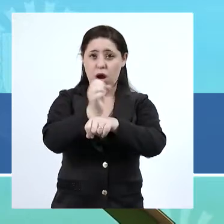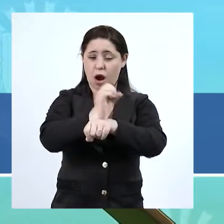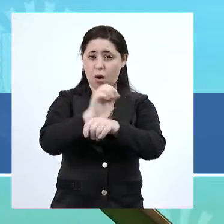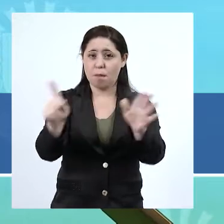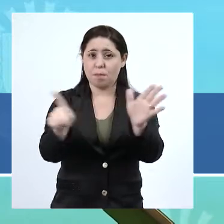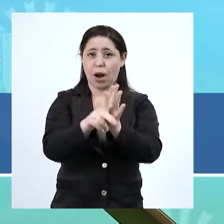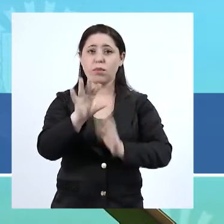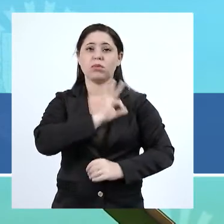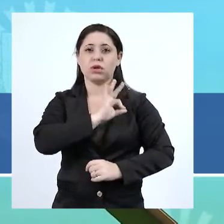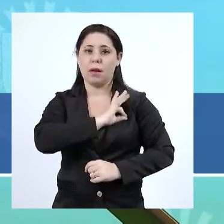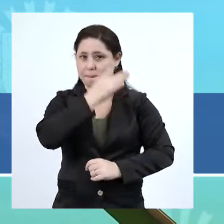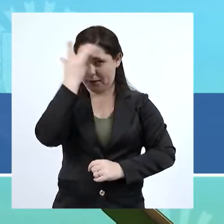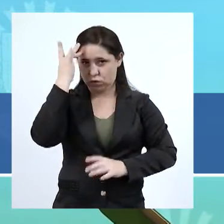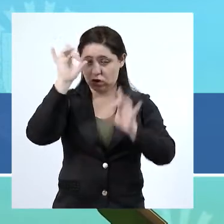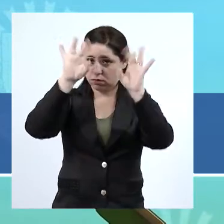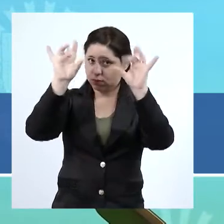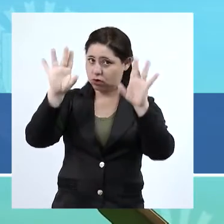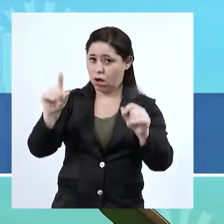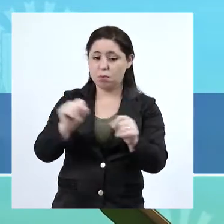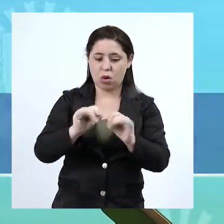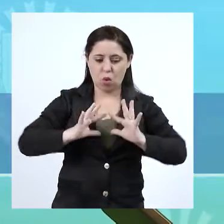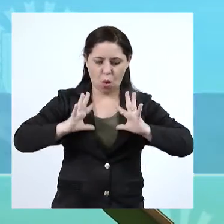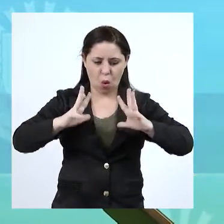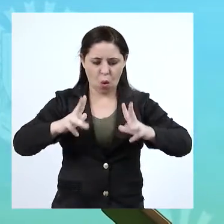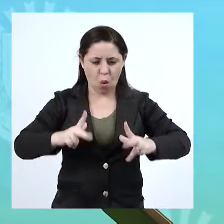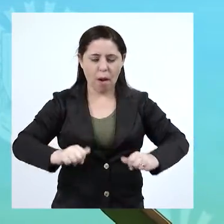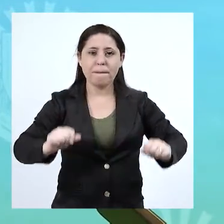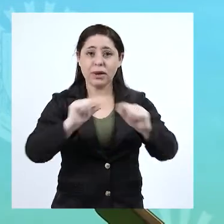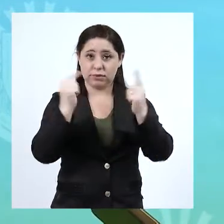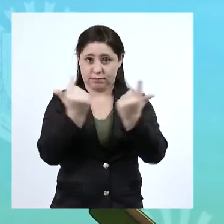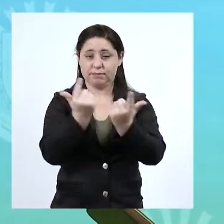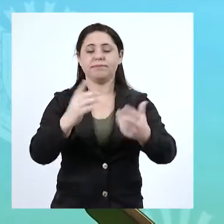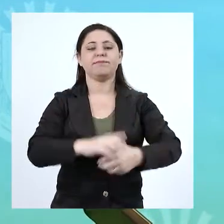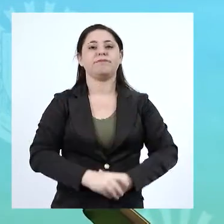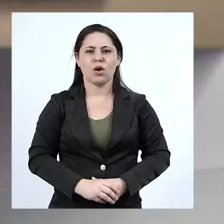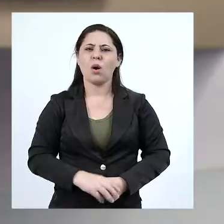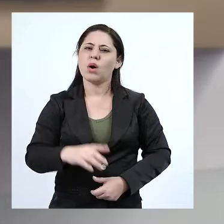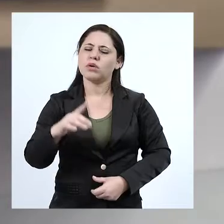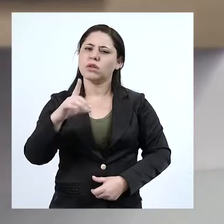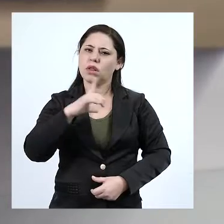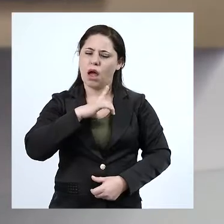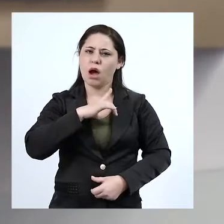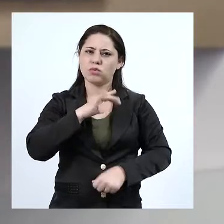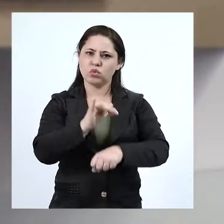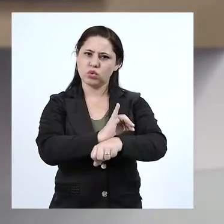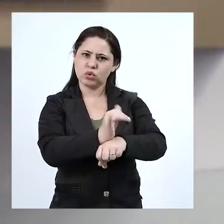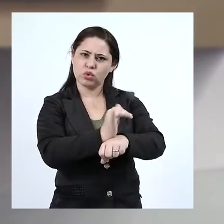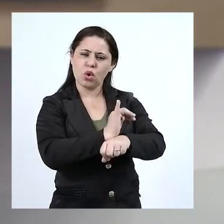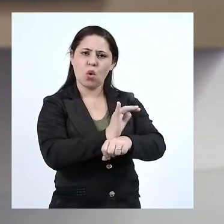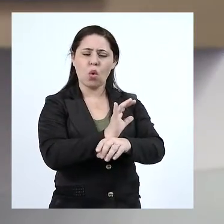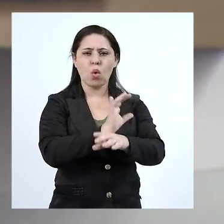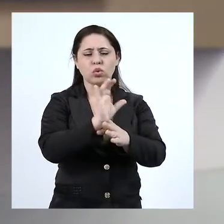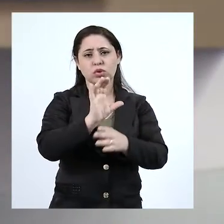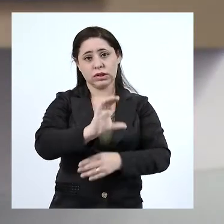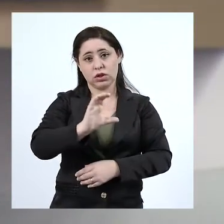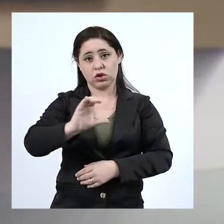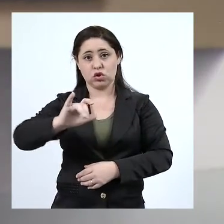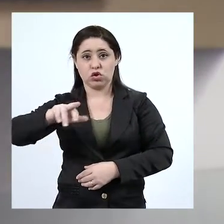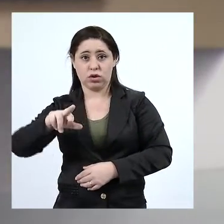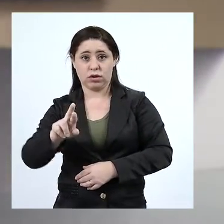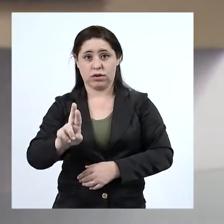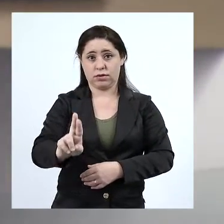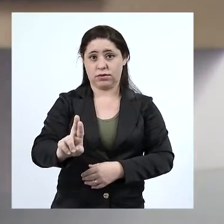nos atender aqui e uma pessoa especializada para fazer a sanitização geral da Assembleia. Em meio a essas ações, a Comissão